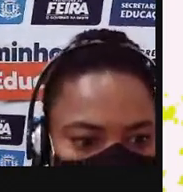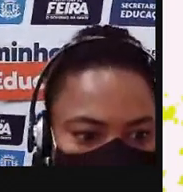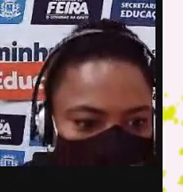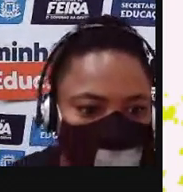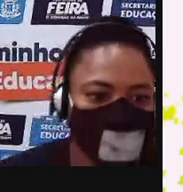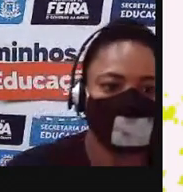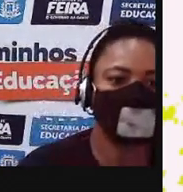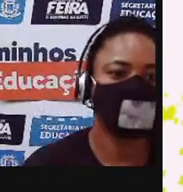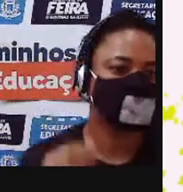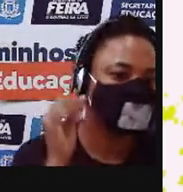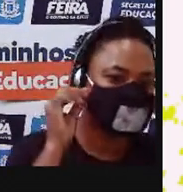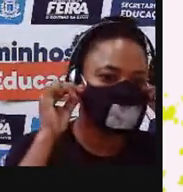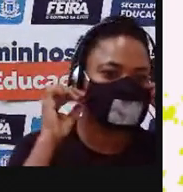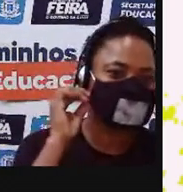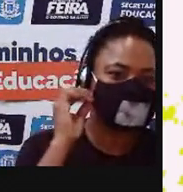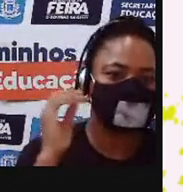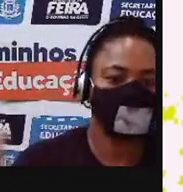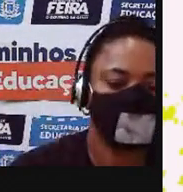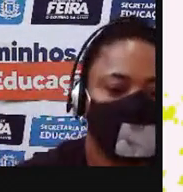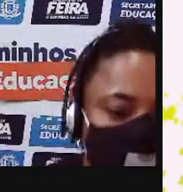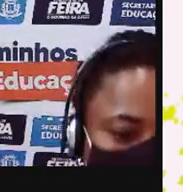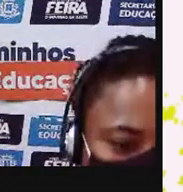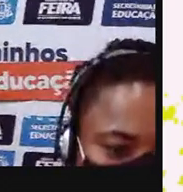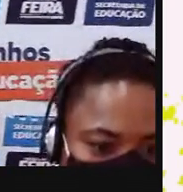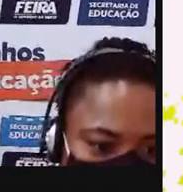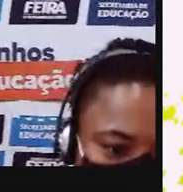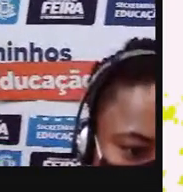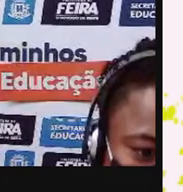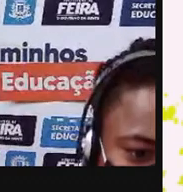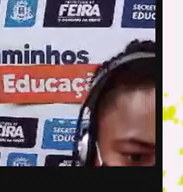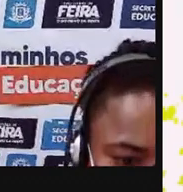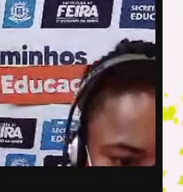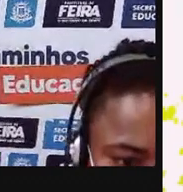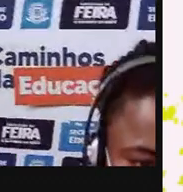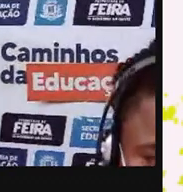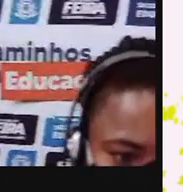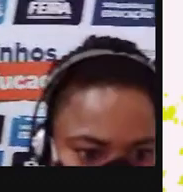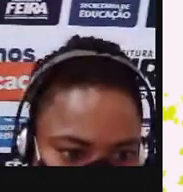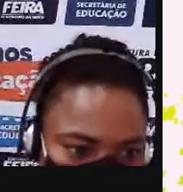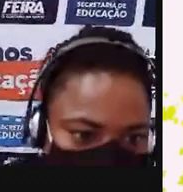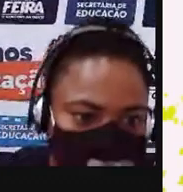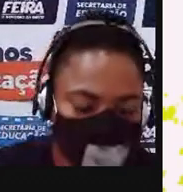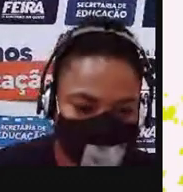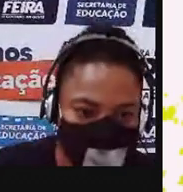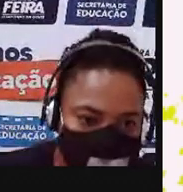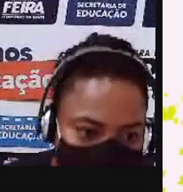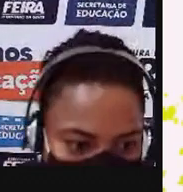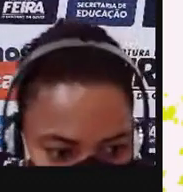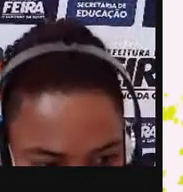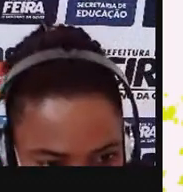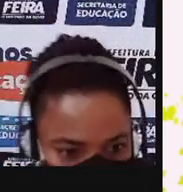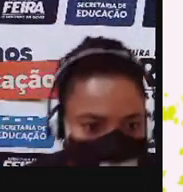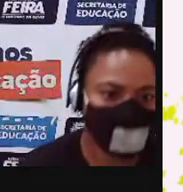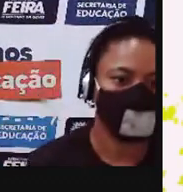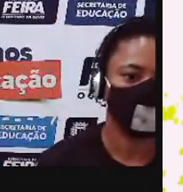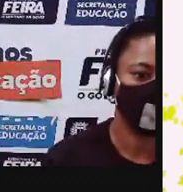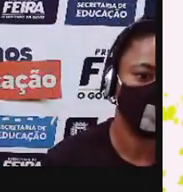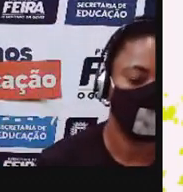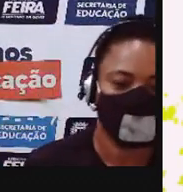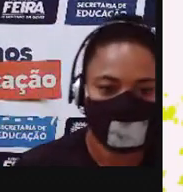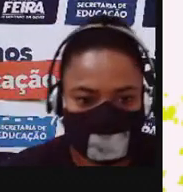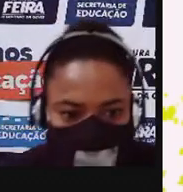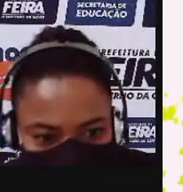Aqui, mais pessoas responderam. Estão esquecendo de colocar o nome, tá? Algumas pessoas colocaram, não